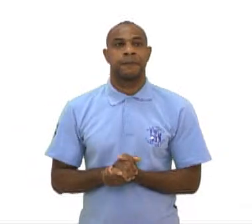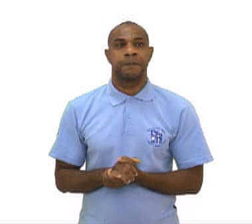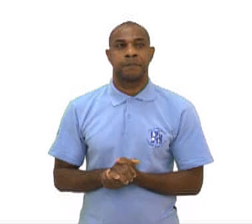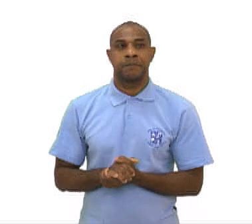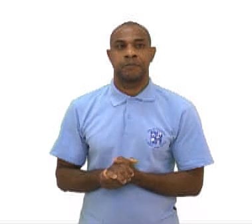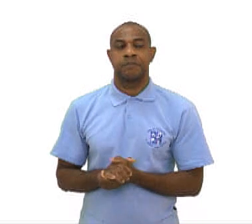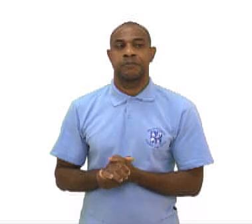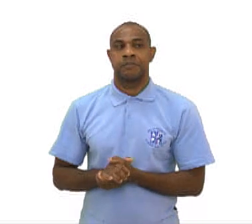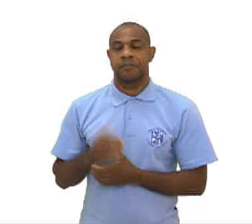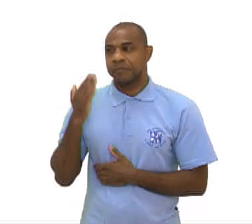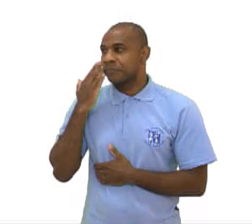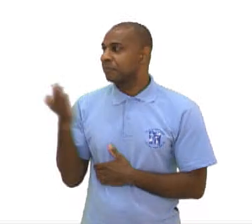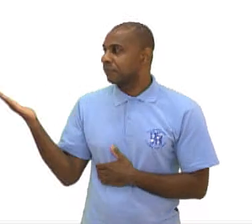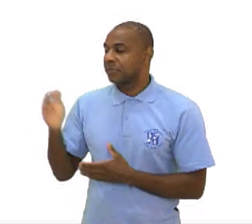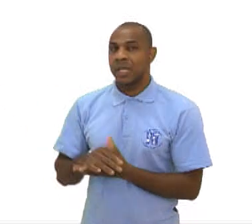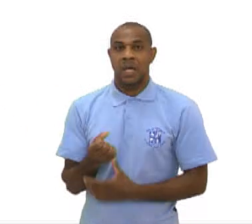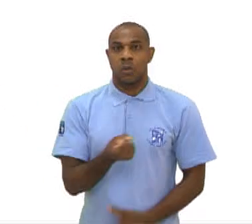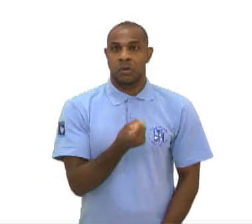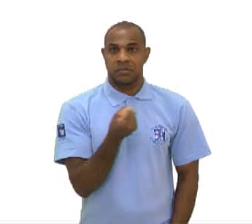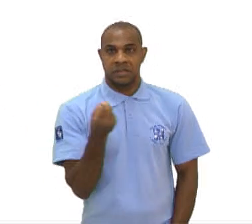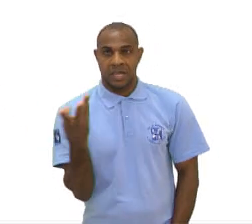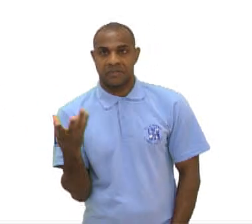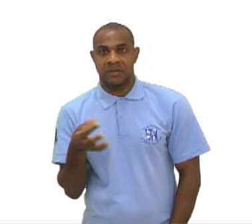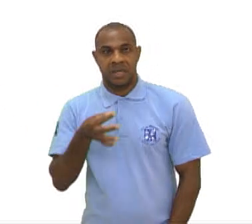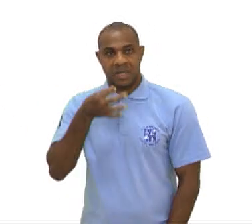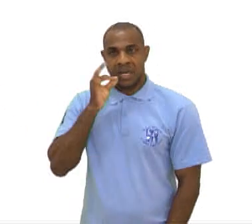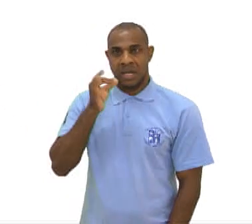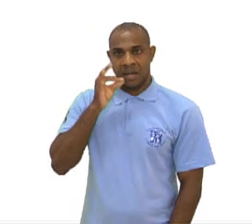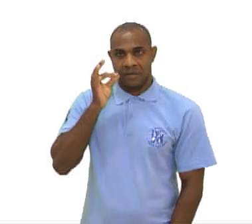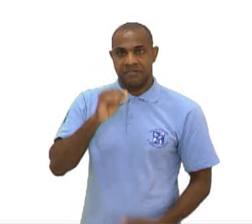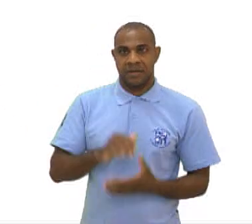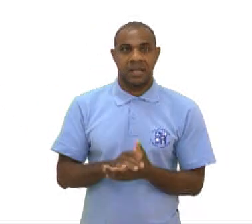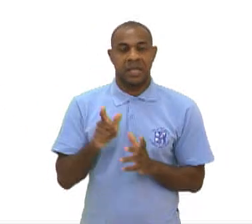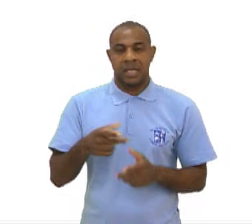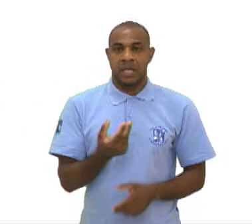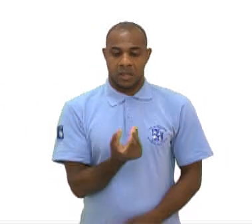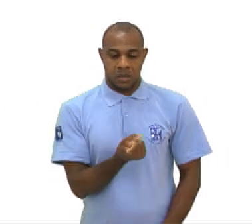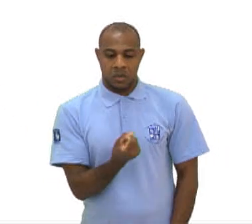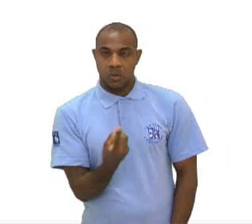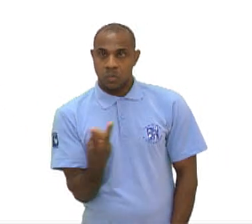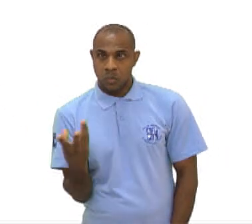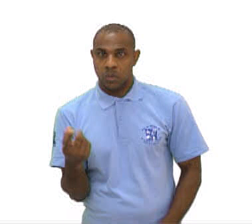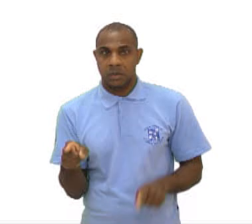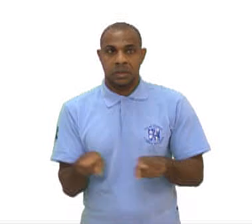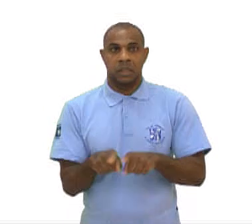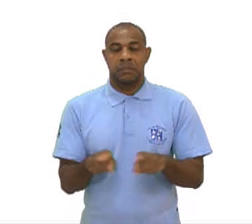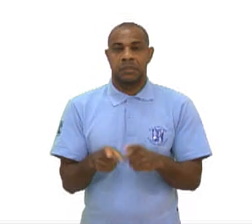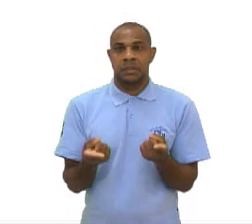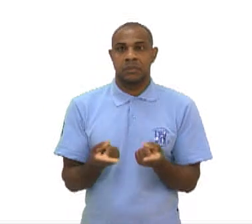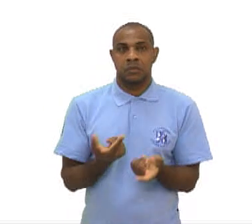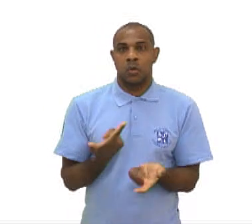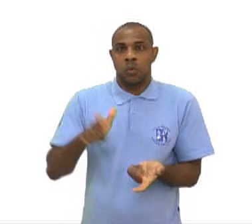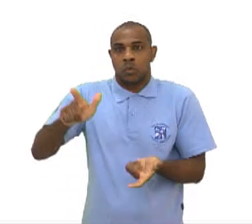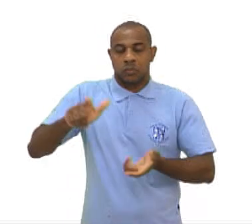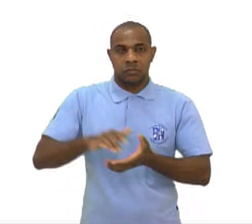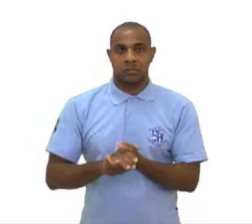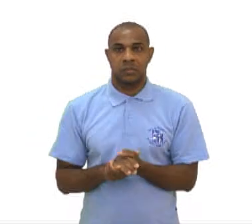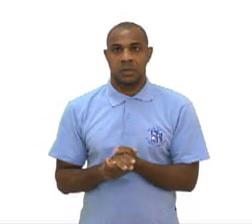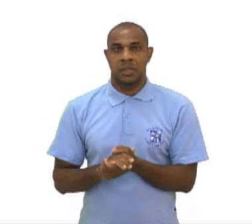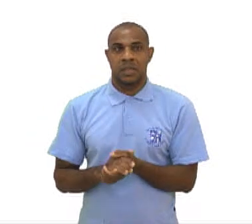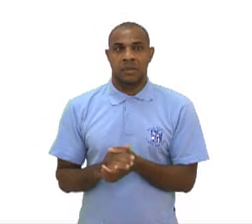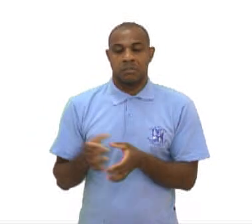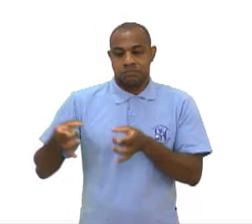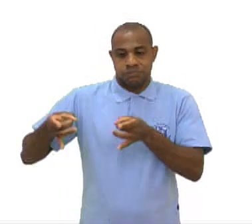cada safra, a quantidade de café beneficiado é igual à quantidade de resíduos gerados pelo seu beneficiamento. O resíduo pode